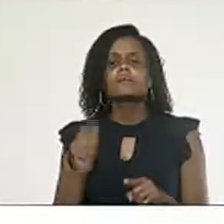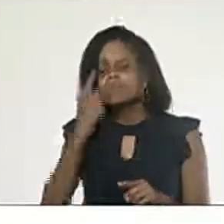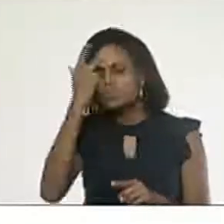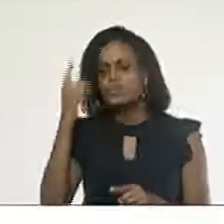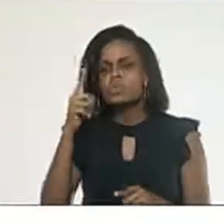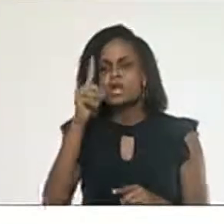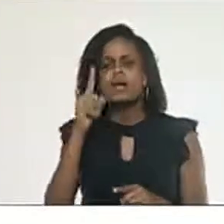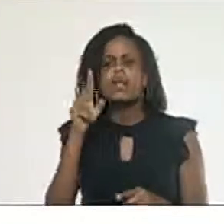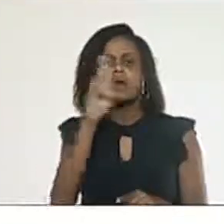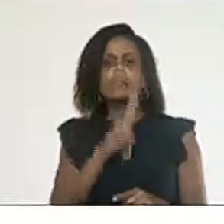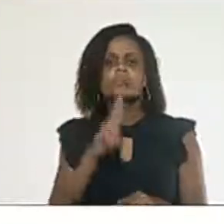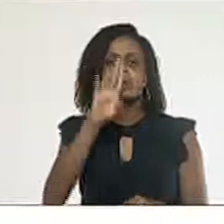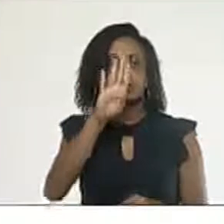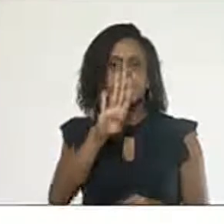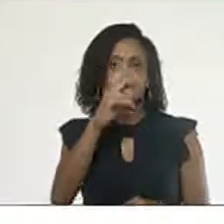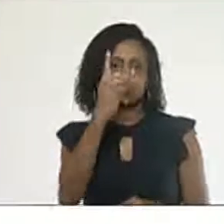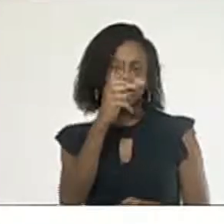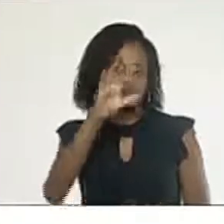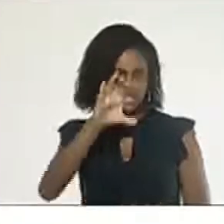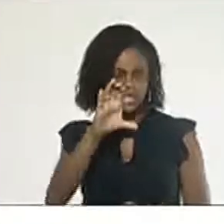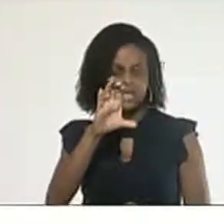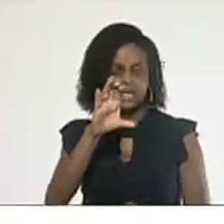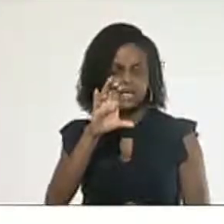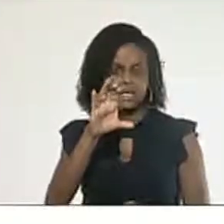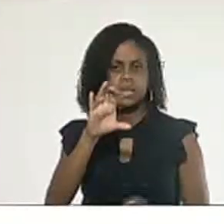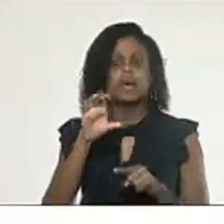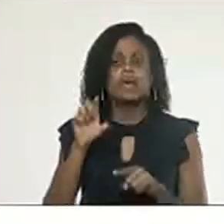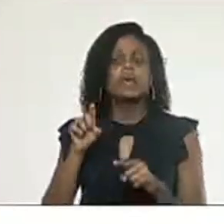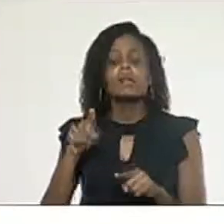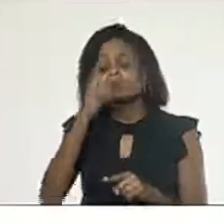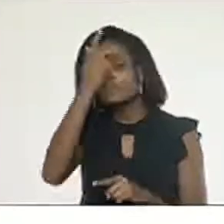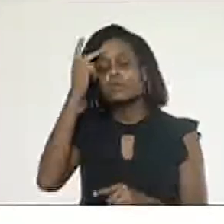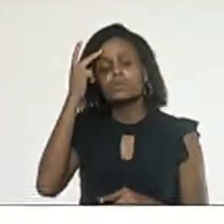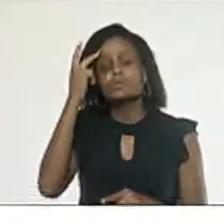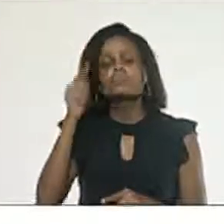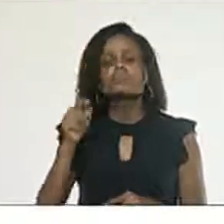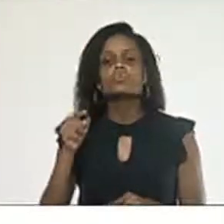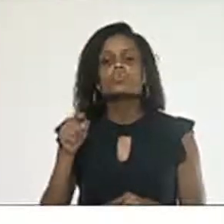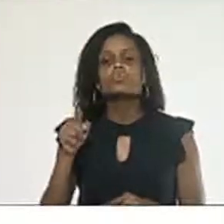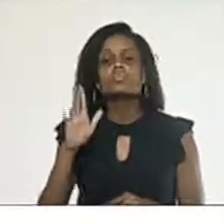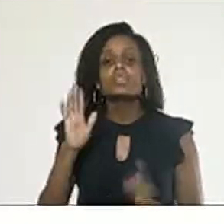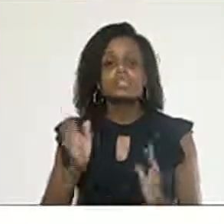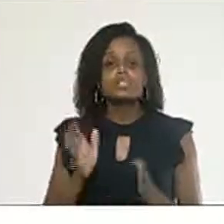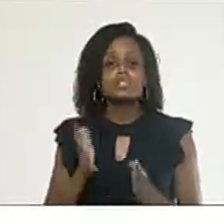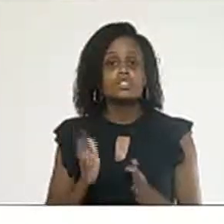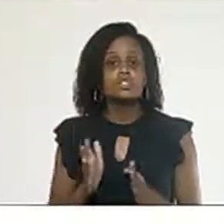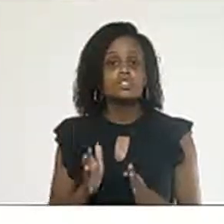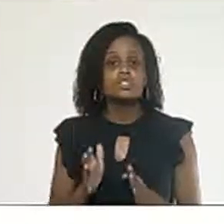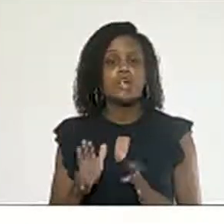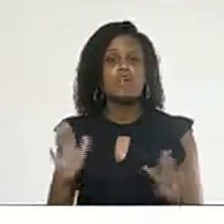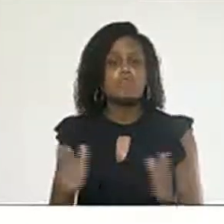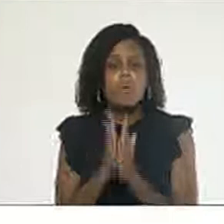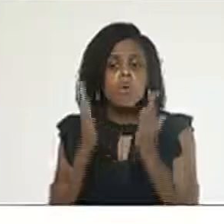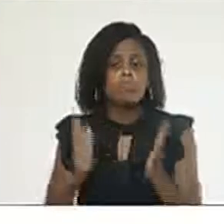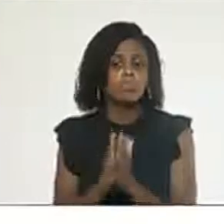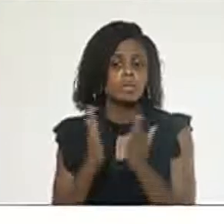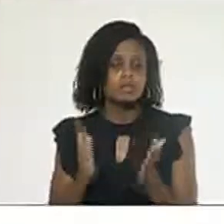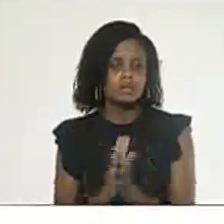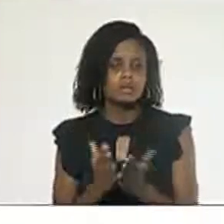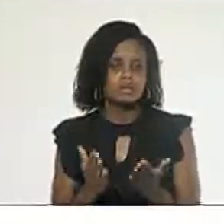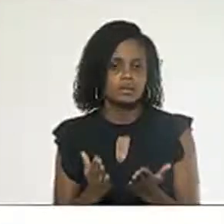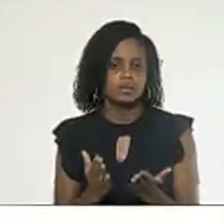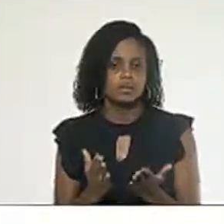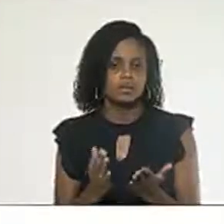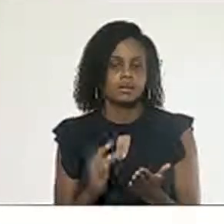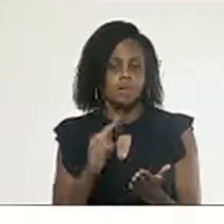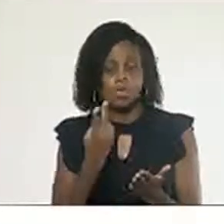continuada, no BPC, são justamente aquelas pessoas que já estão na extrema pobreza. Ou